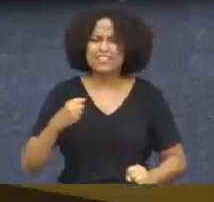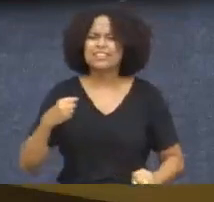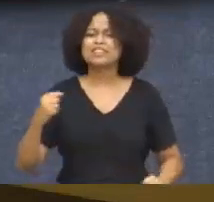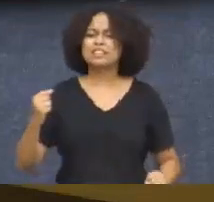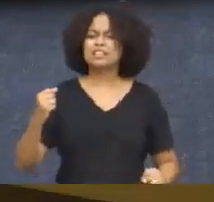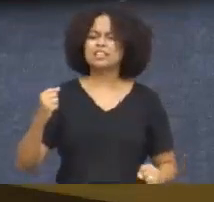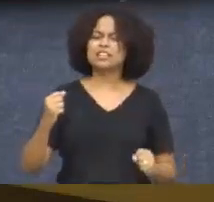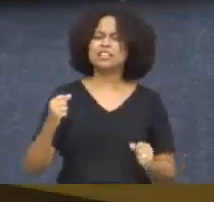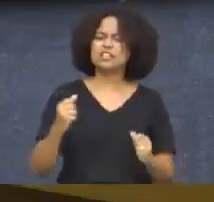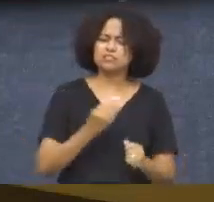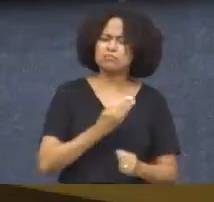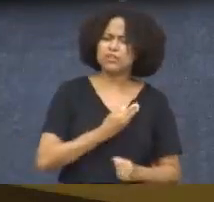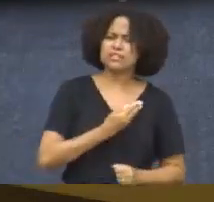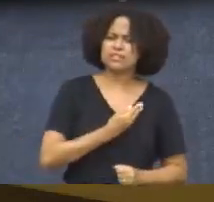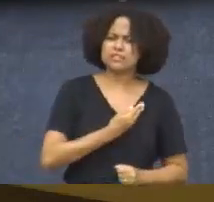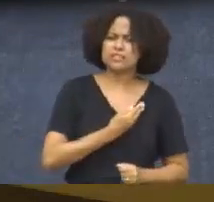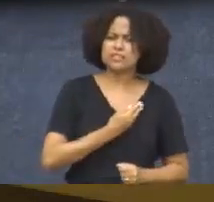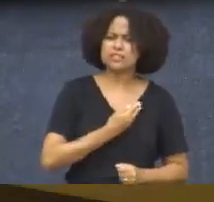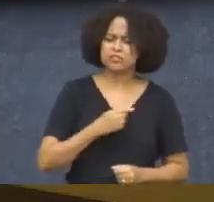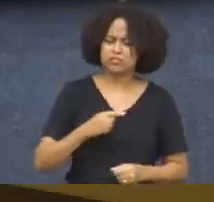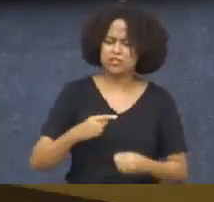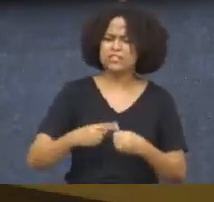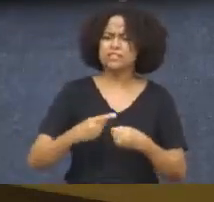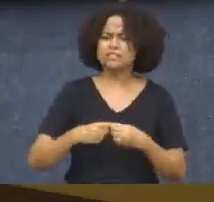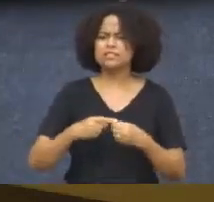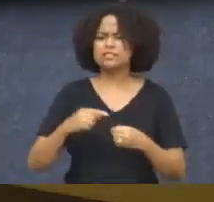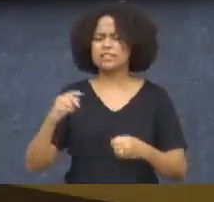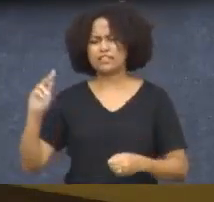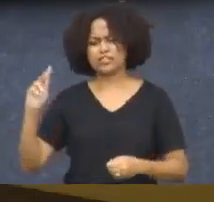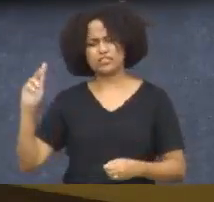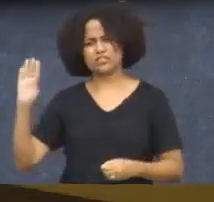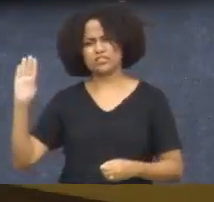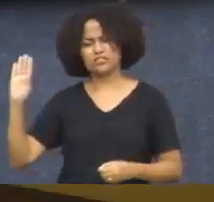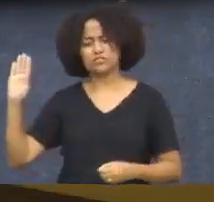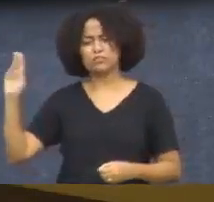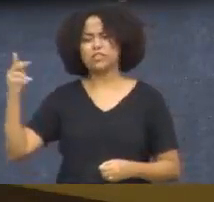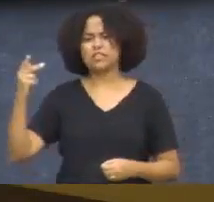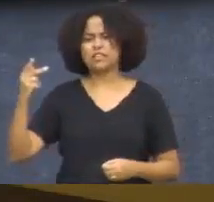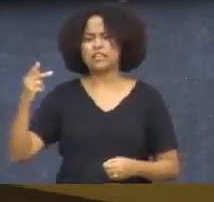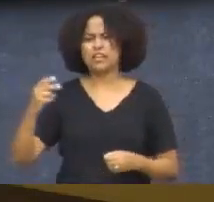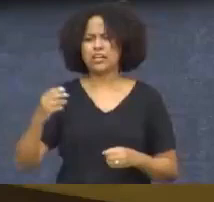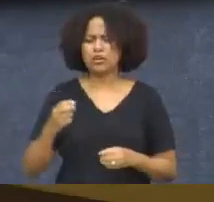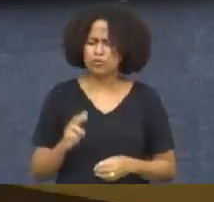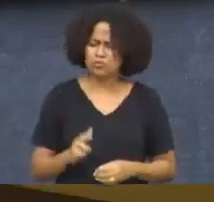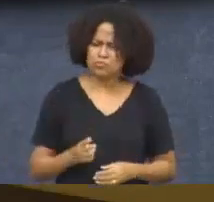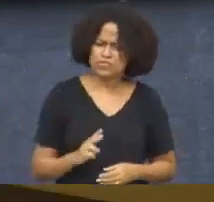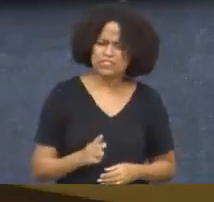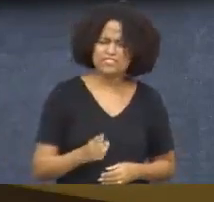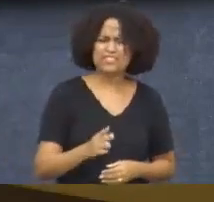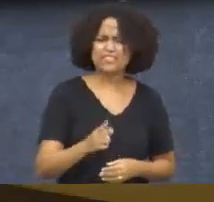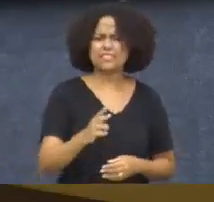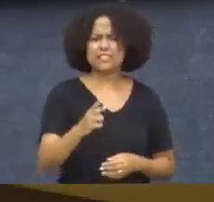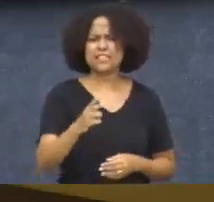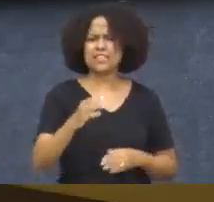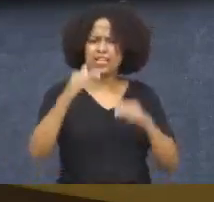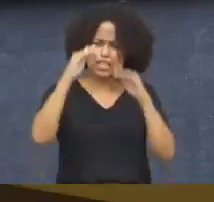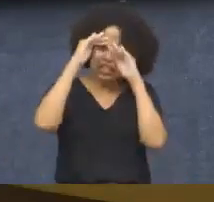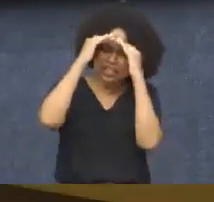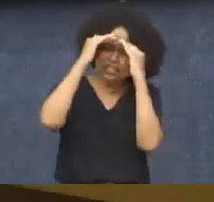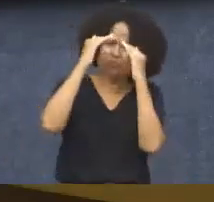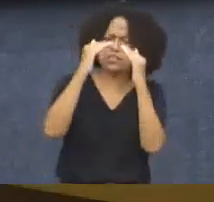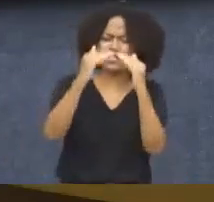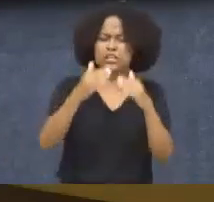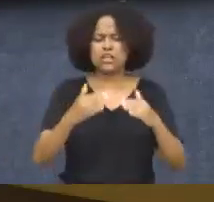de Belo Horizonte e também do prefeito Fuad, para que a gente possa seguir respeitando essa casa, seguir dialogando,